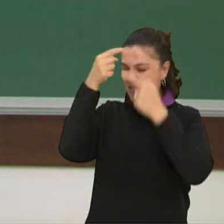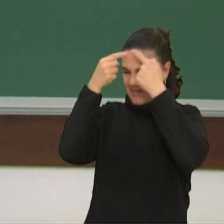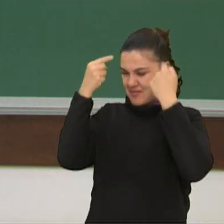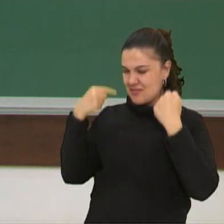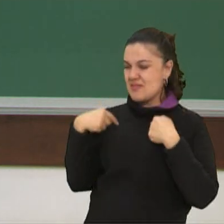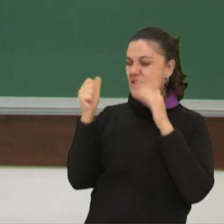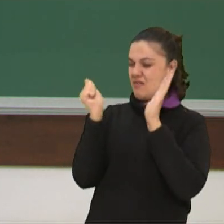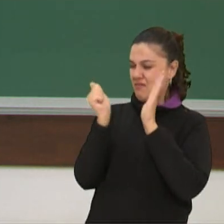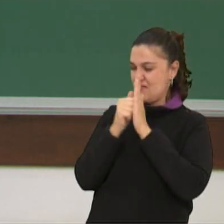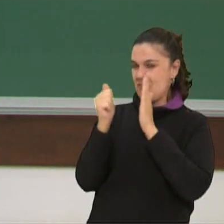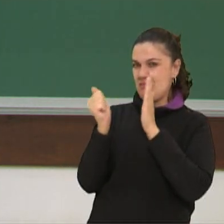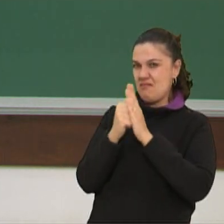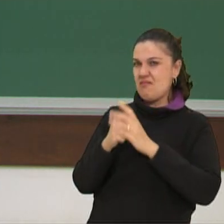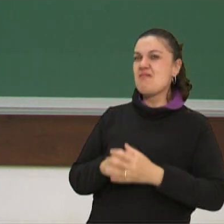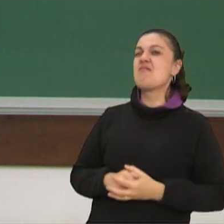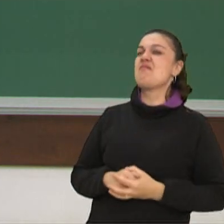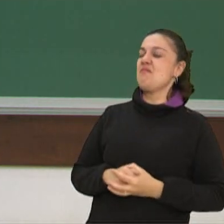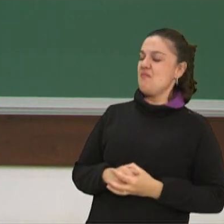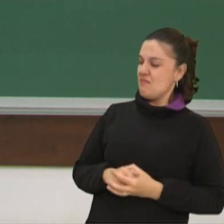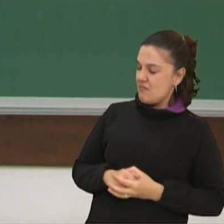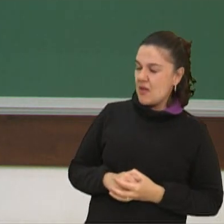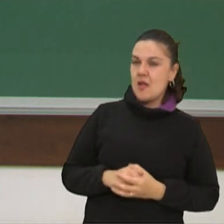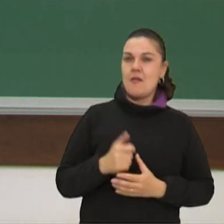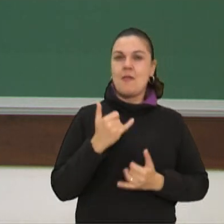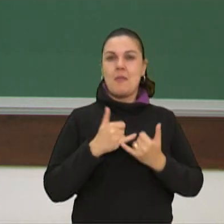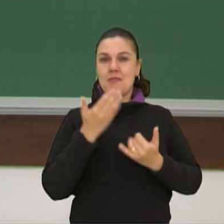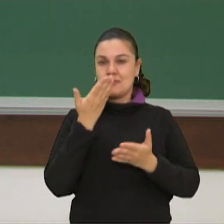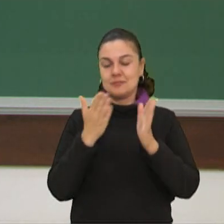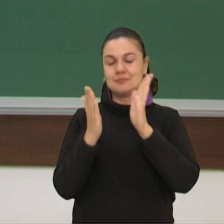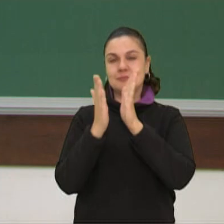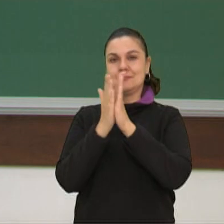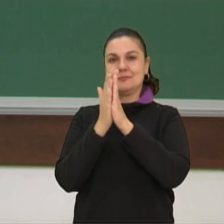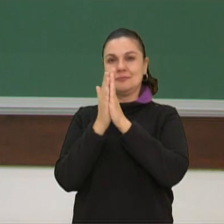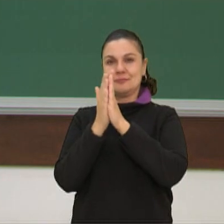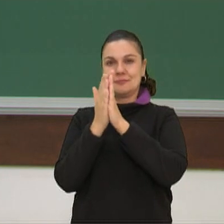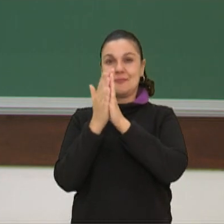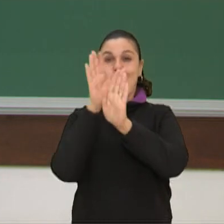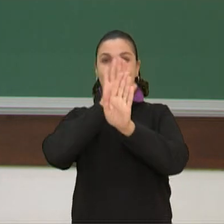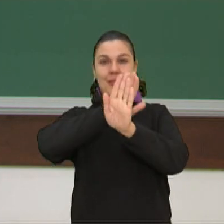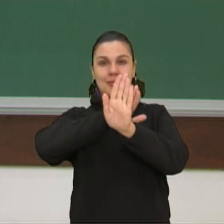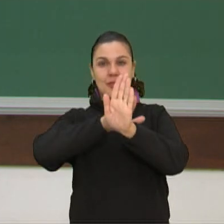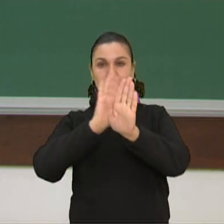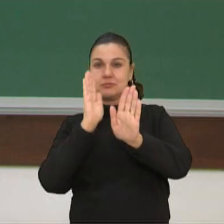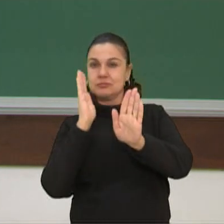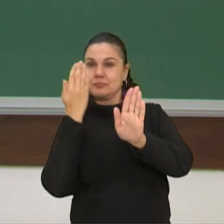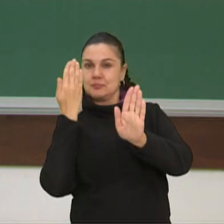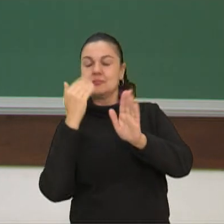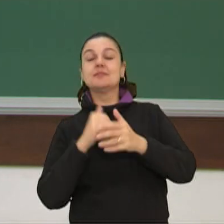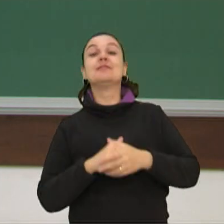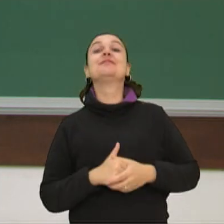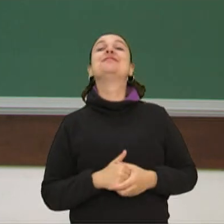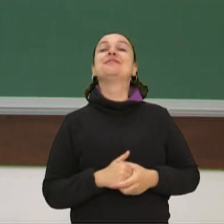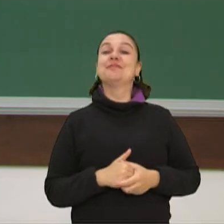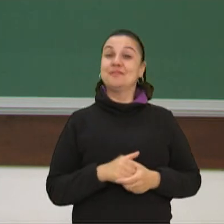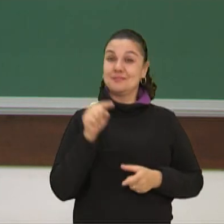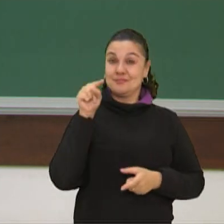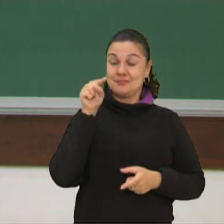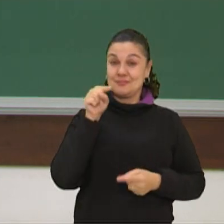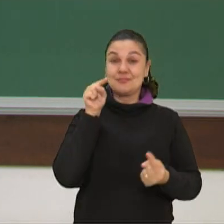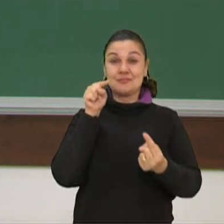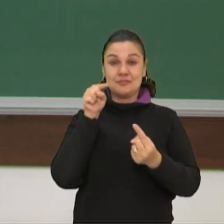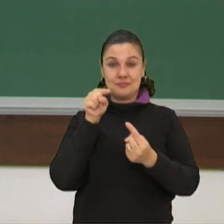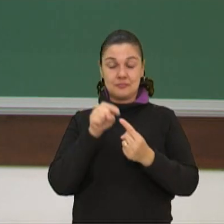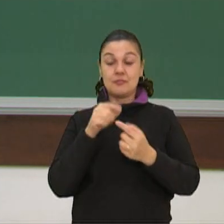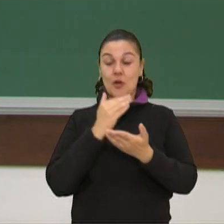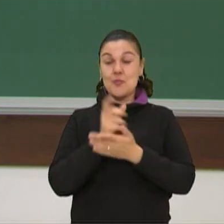Oco? Aquela ideia de que a pessoa parece ser de um jeito, mas quando vira as costas é de outro jeito? Essa é a ideia. O